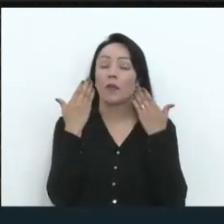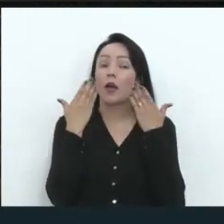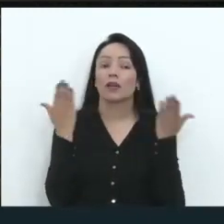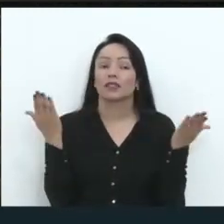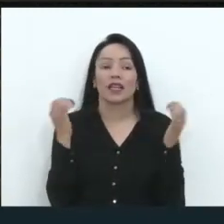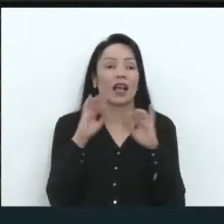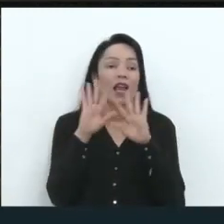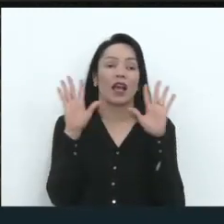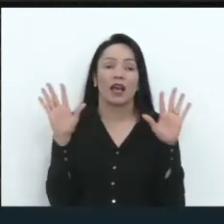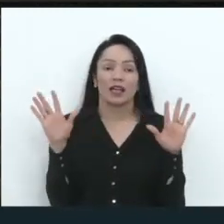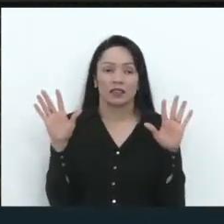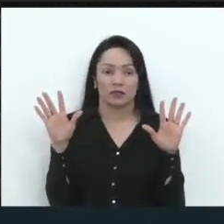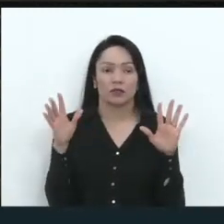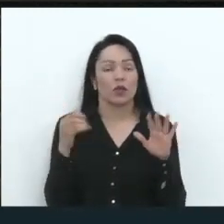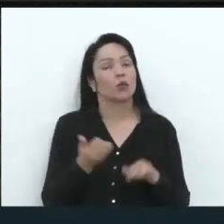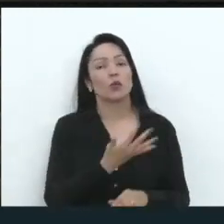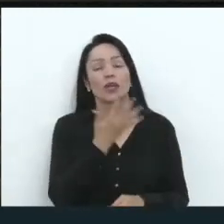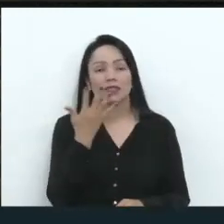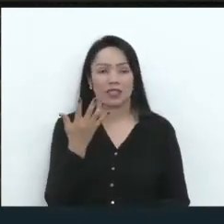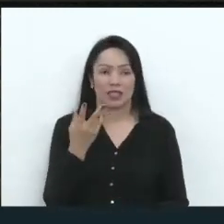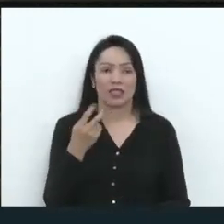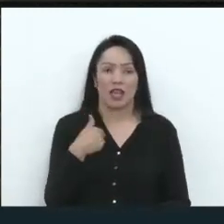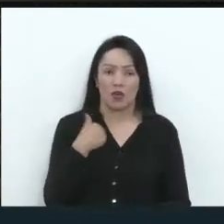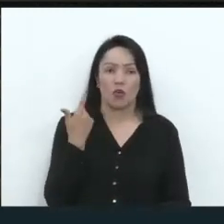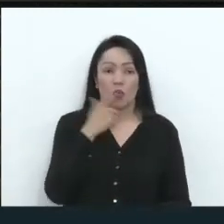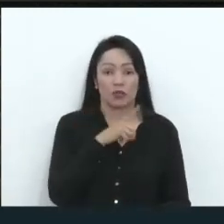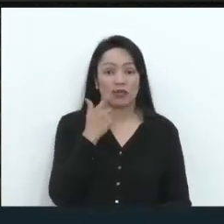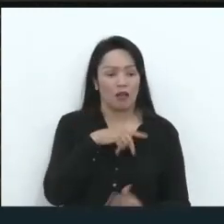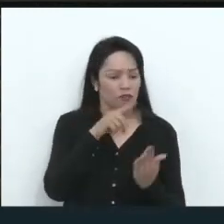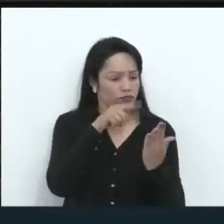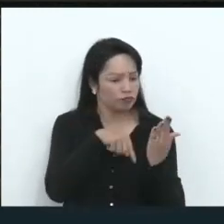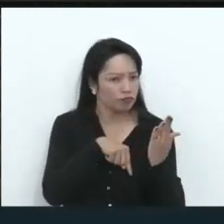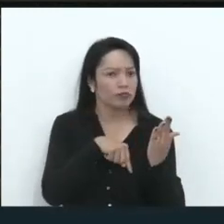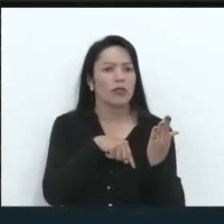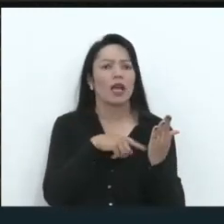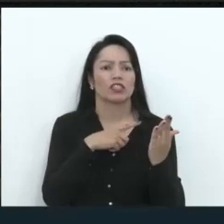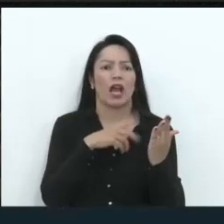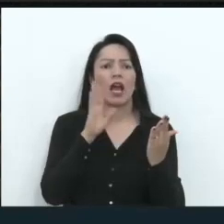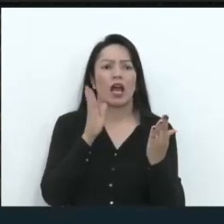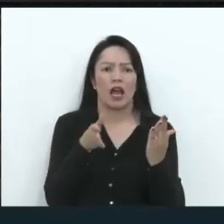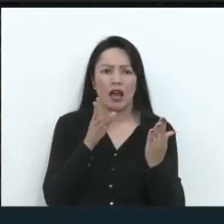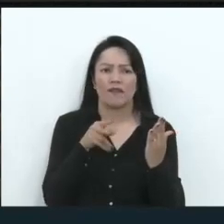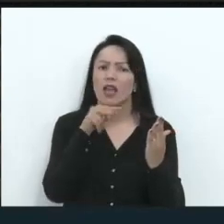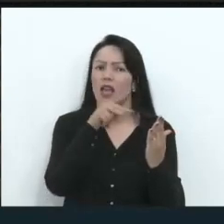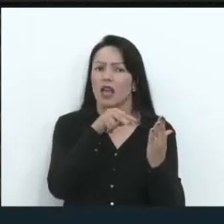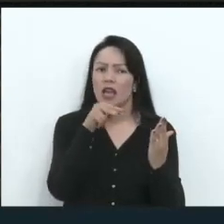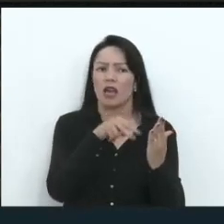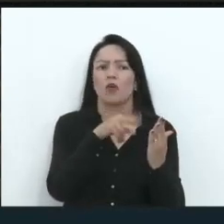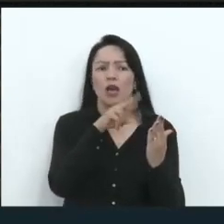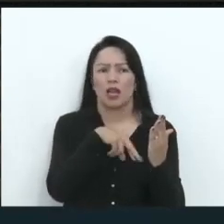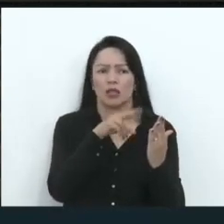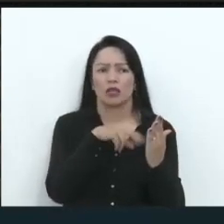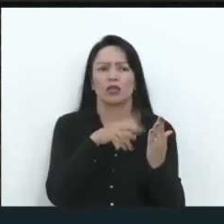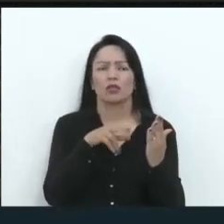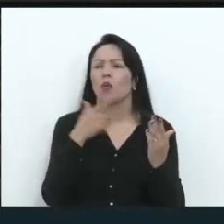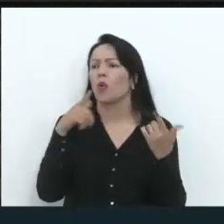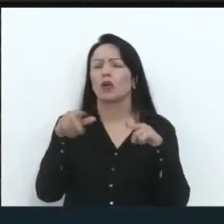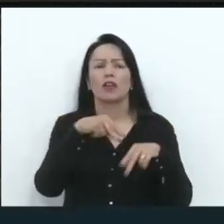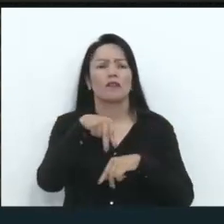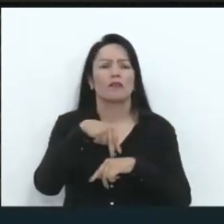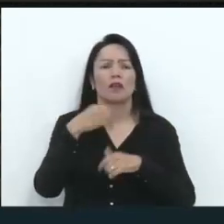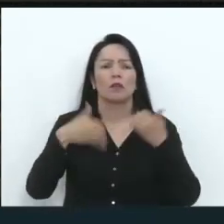nos números que este vereador obteve, outros vereadores já esteve aqui nessa tribuna se manifestando